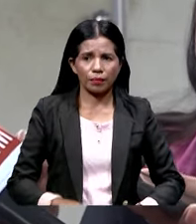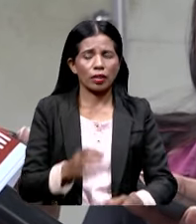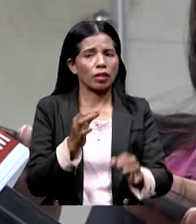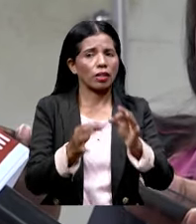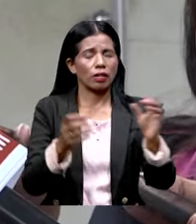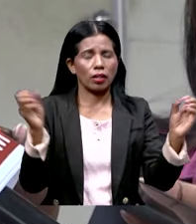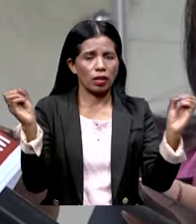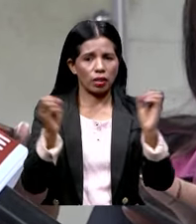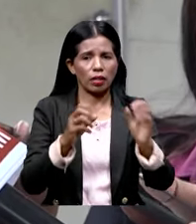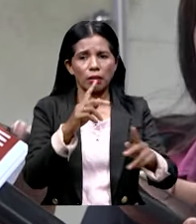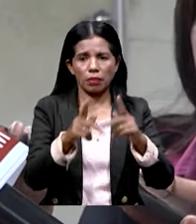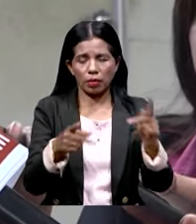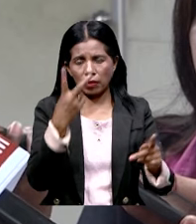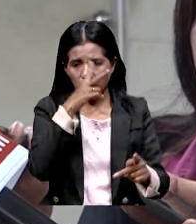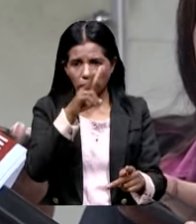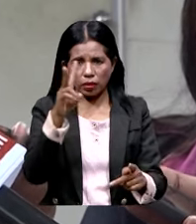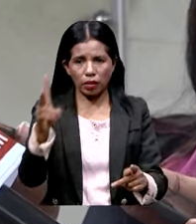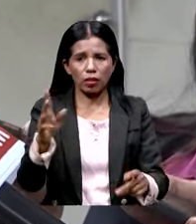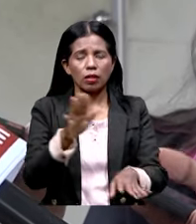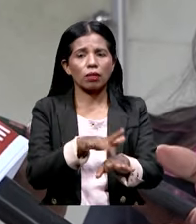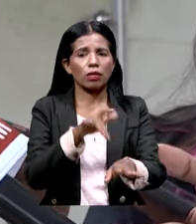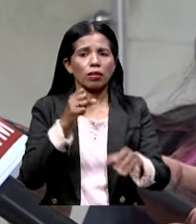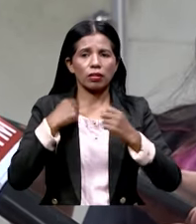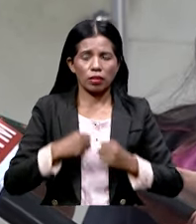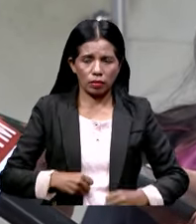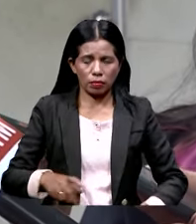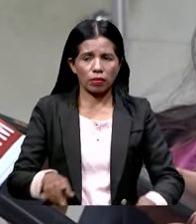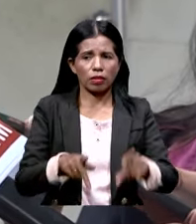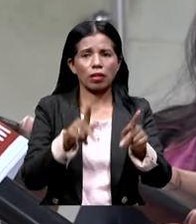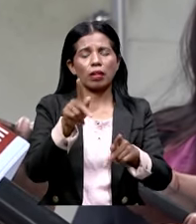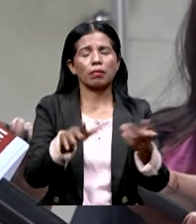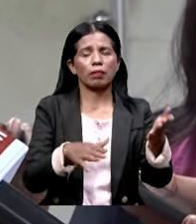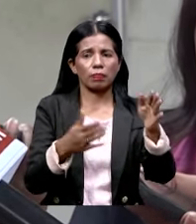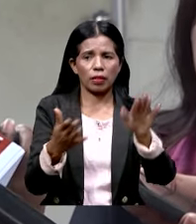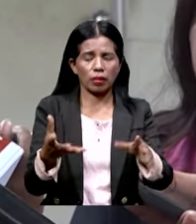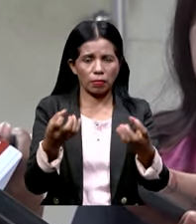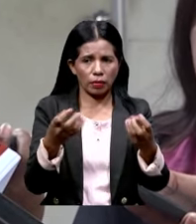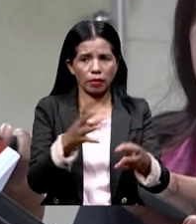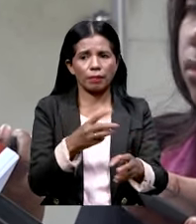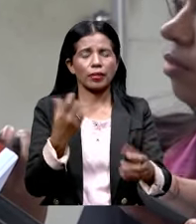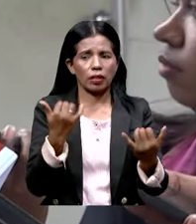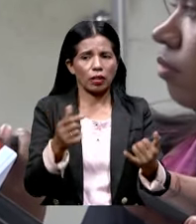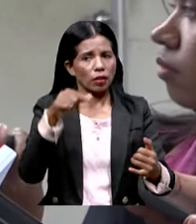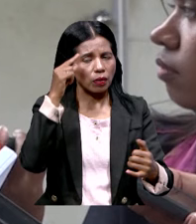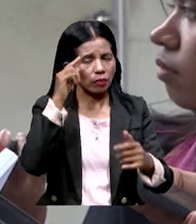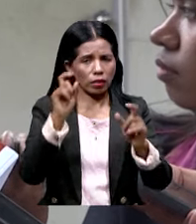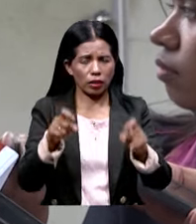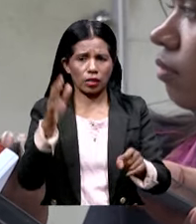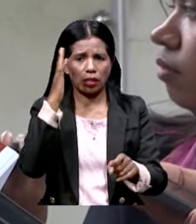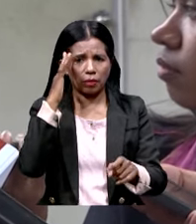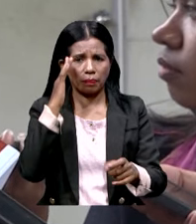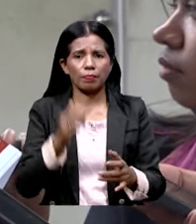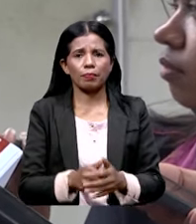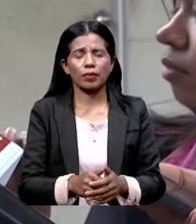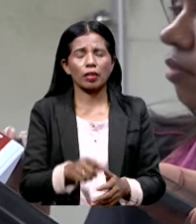ia inspeção regular afeta a saúde pública é uma bela mate bara tá mahan prazo então ainda nem o governo tem que hanoi e